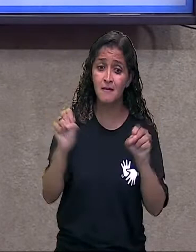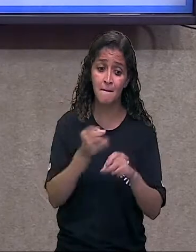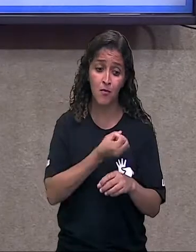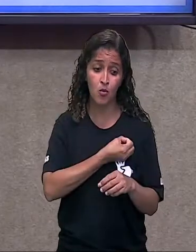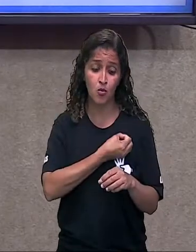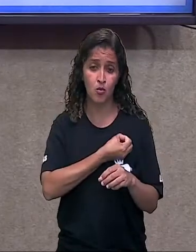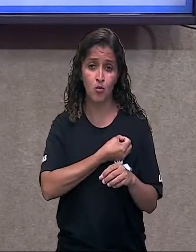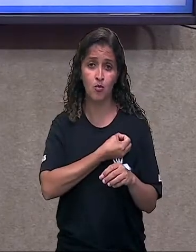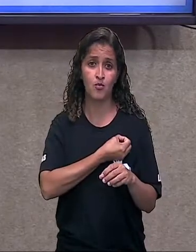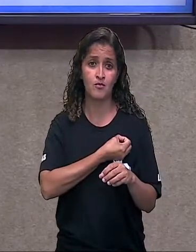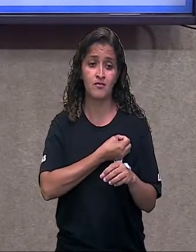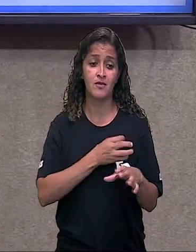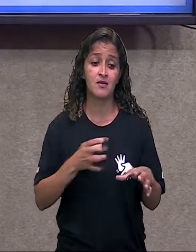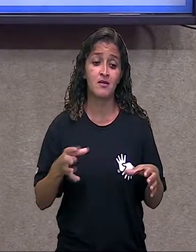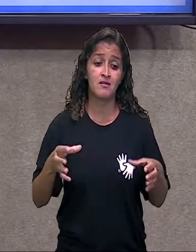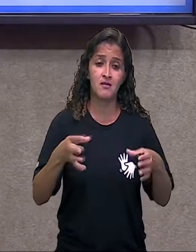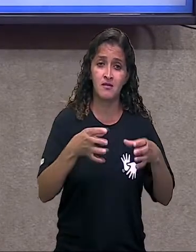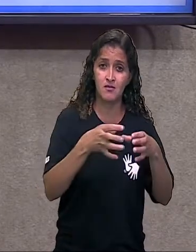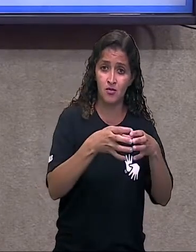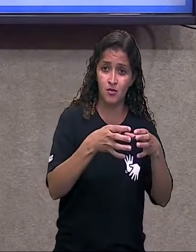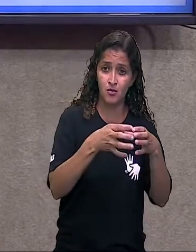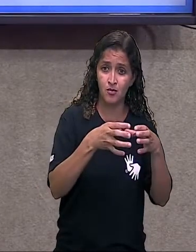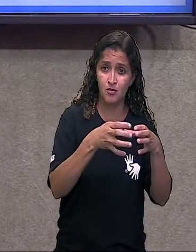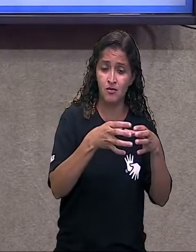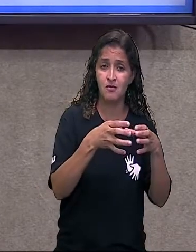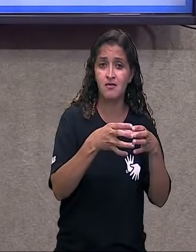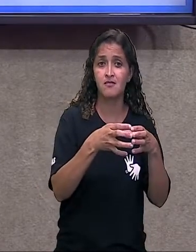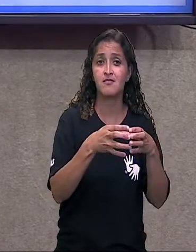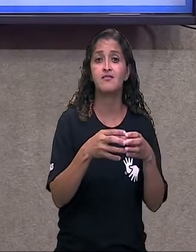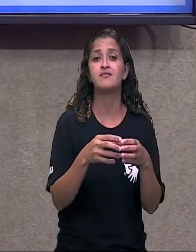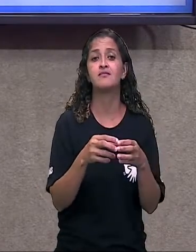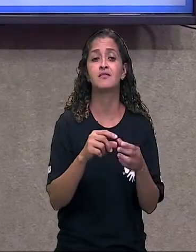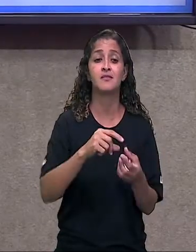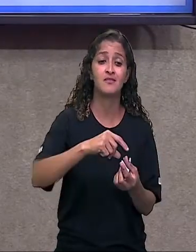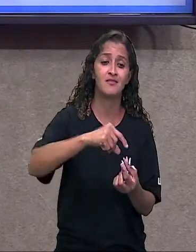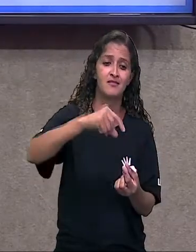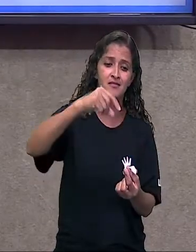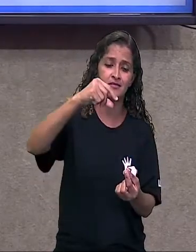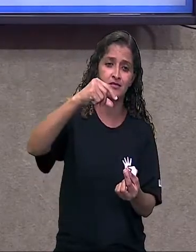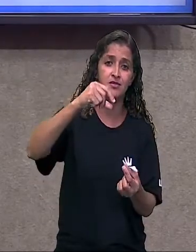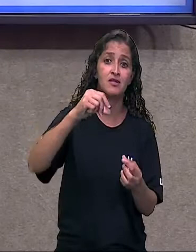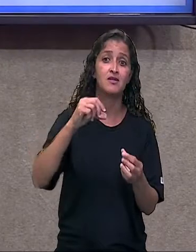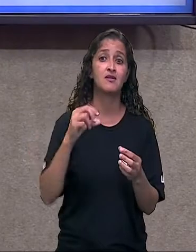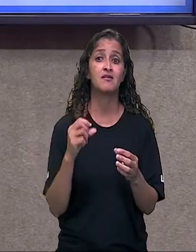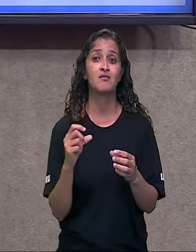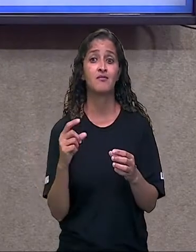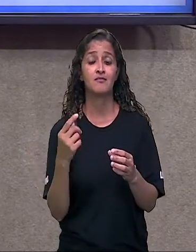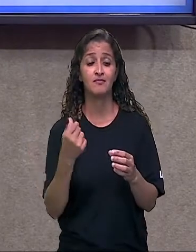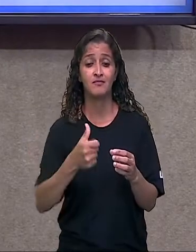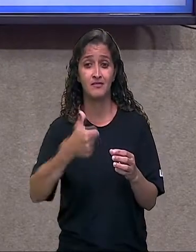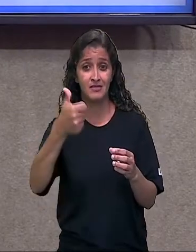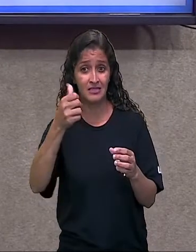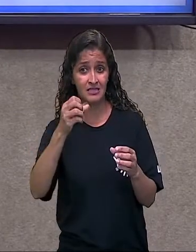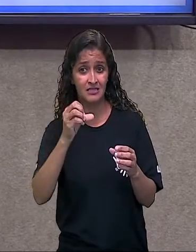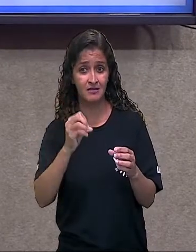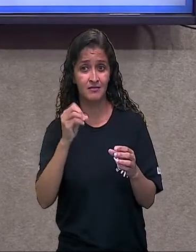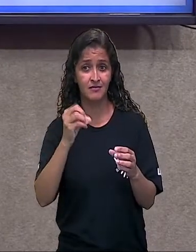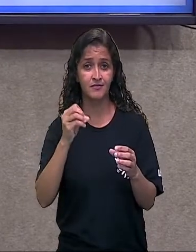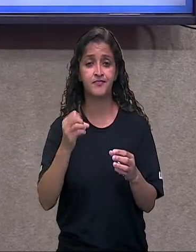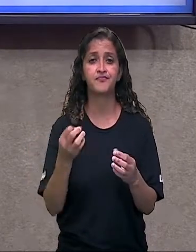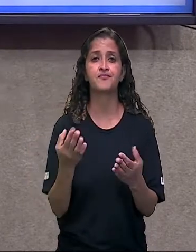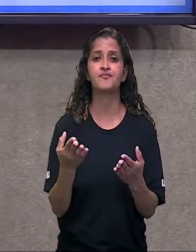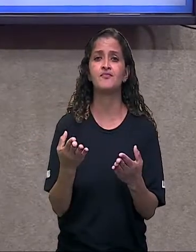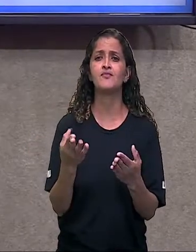numeral, ele agrupa e fica assim, ó, uma barrinha, uma dezena. E como que é